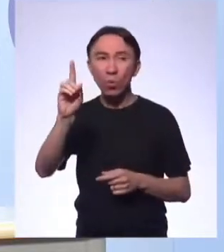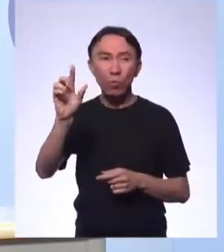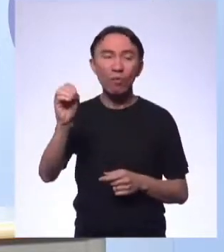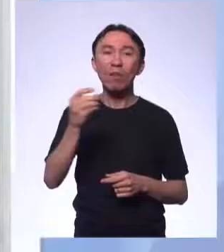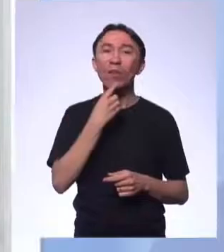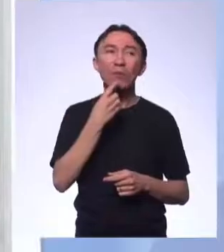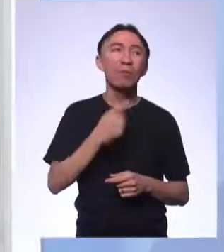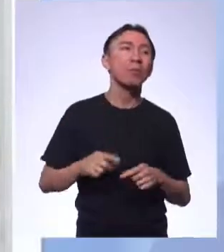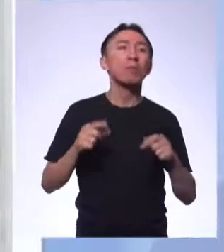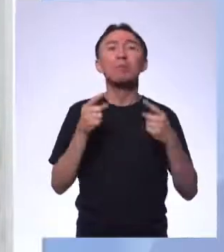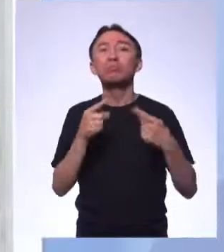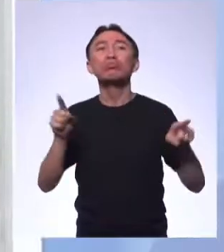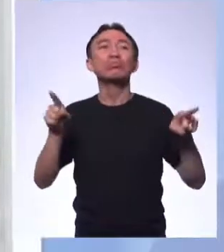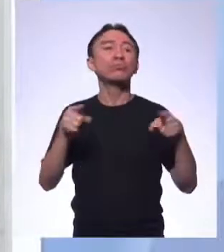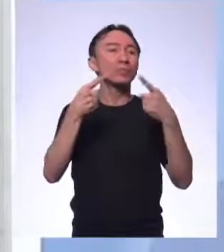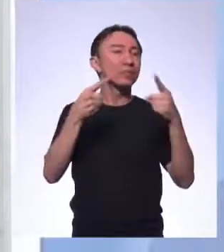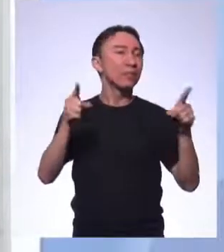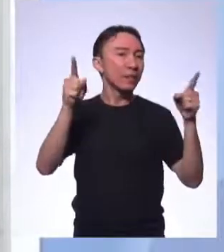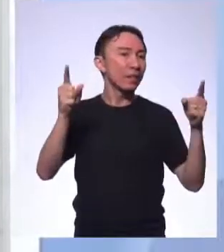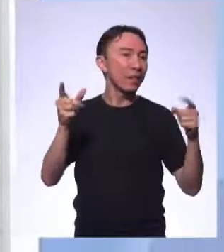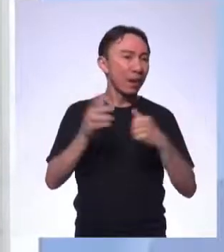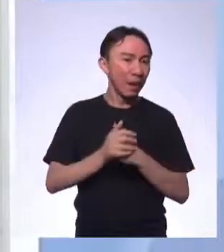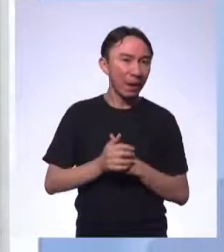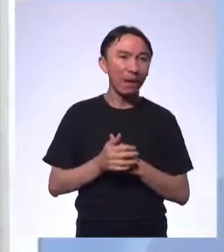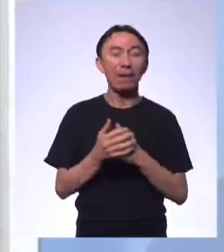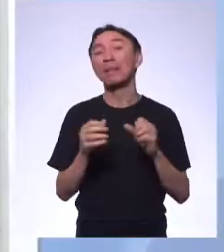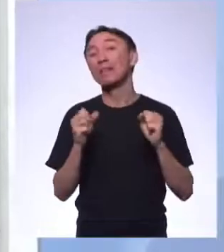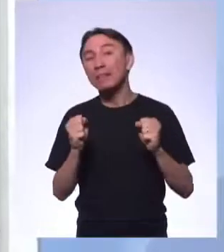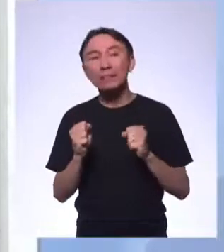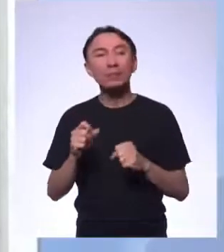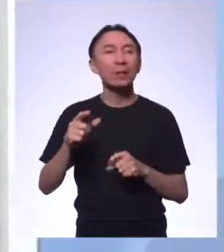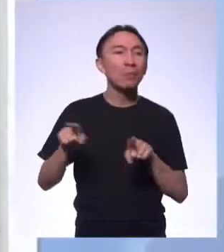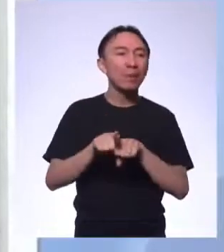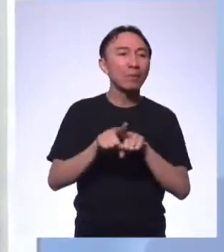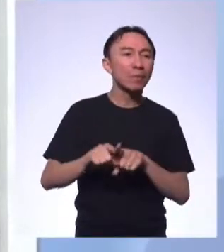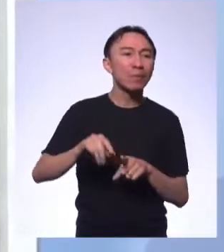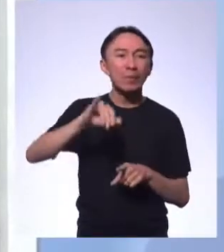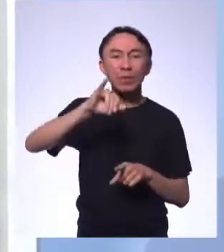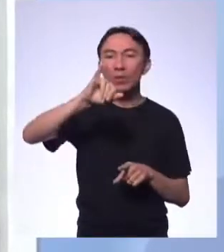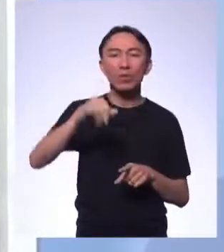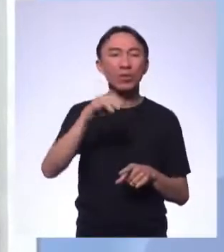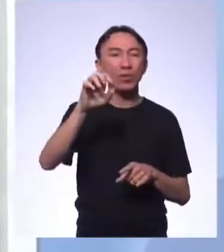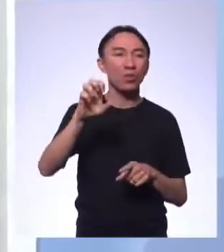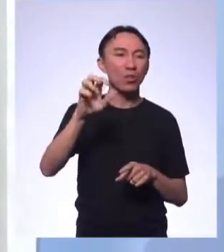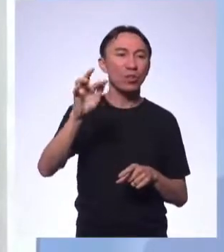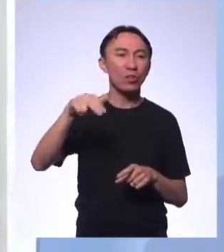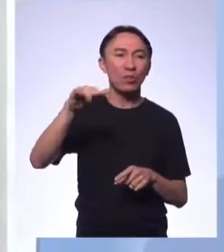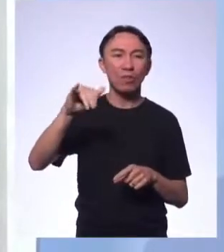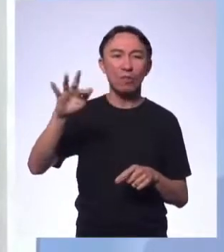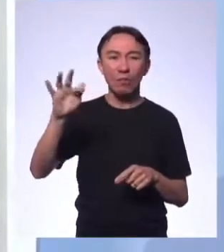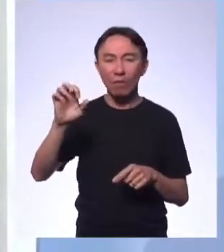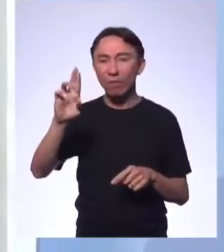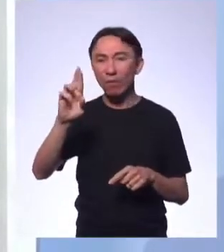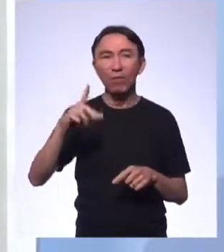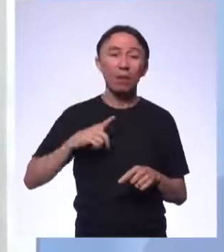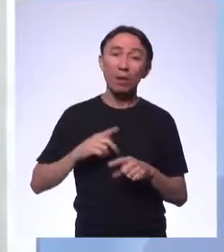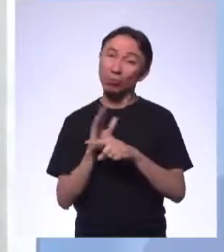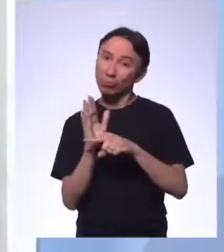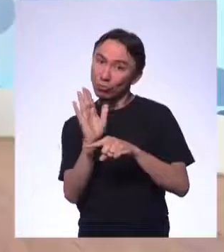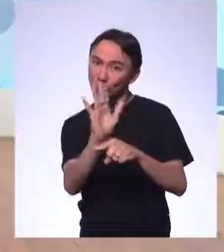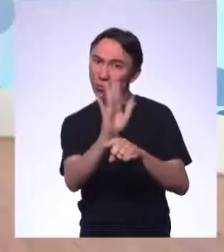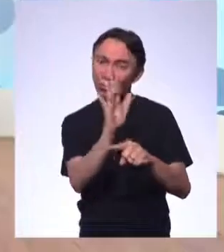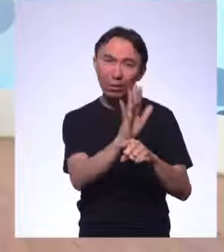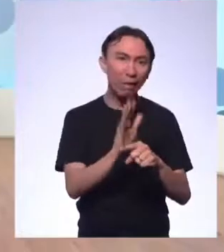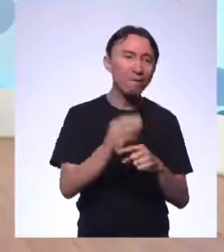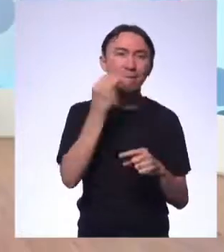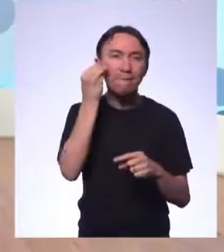Breno, pode ser usado na criação de trilha sonora. E a Jennifer, ajudam a tornar a experiência mais real. Olha, gente, vocês estão